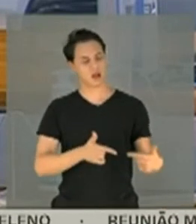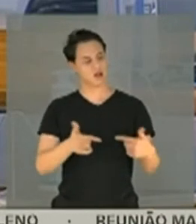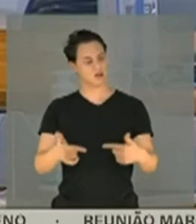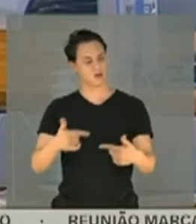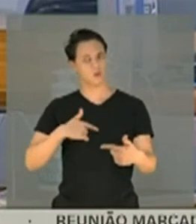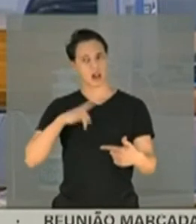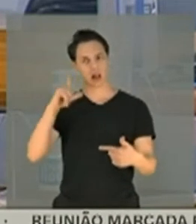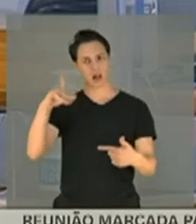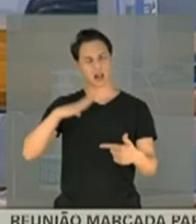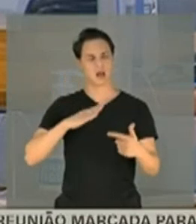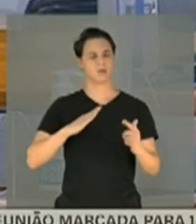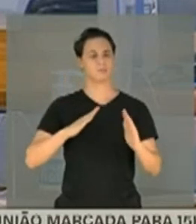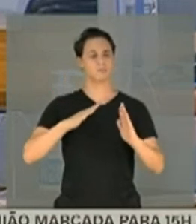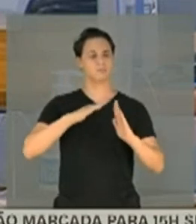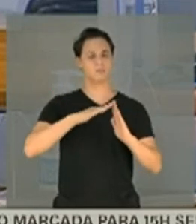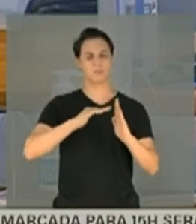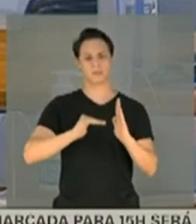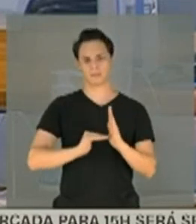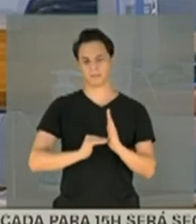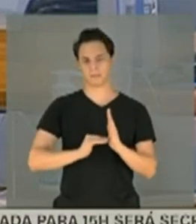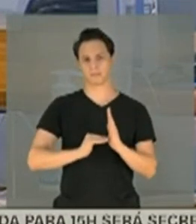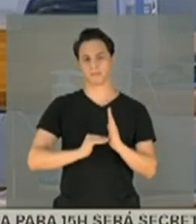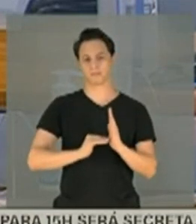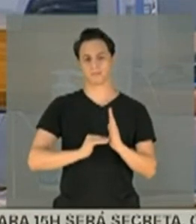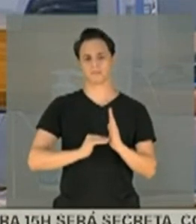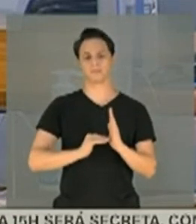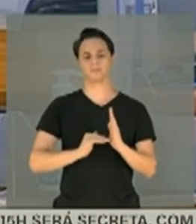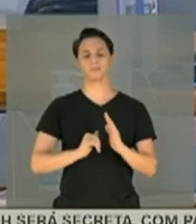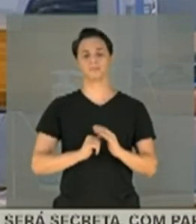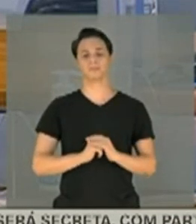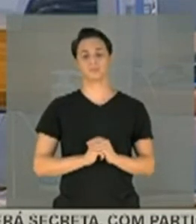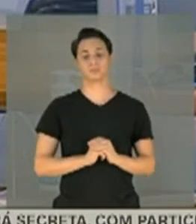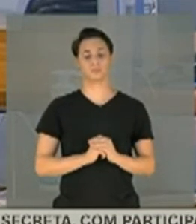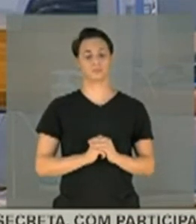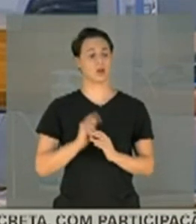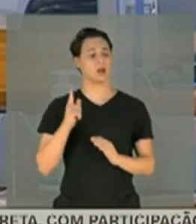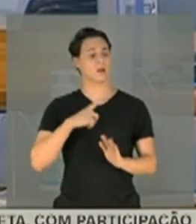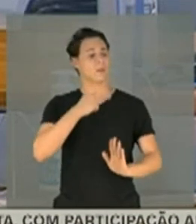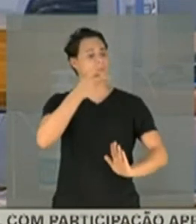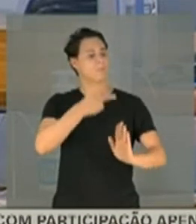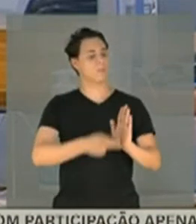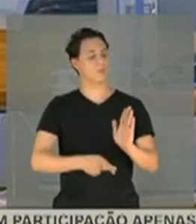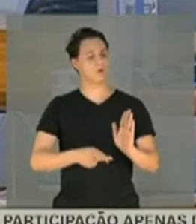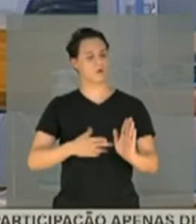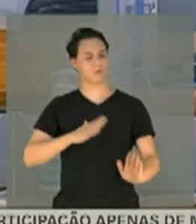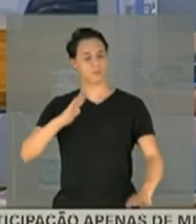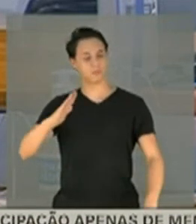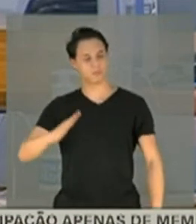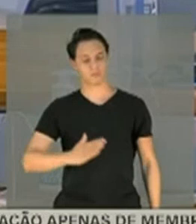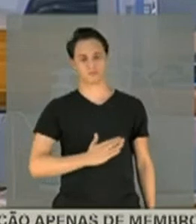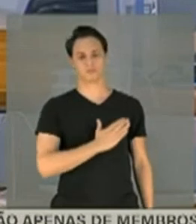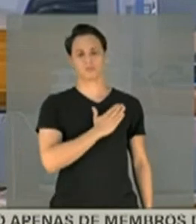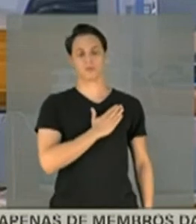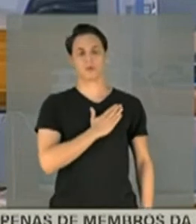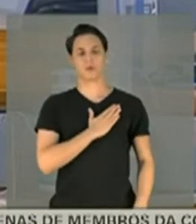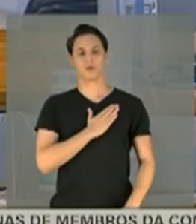no Palácio do Planalto, particularmente com o programa Pátria Voluntária?